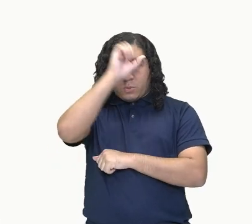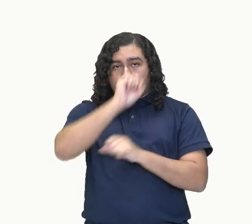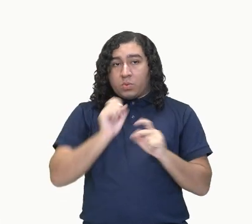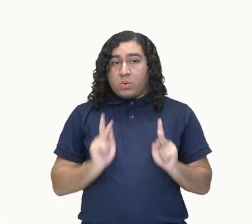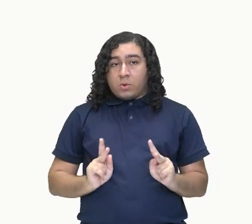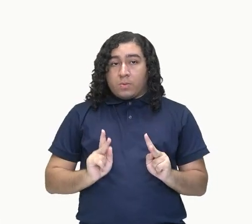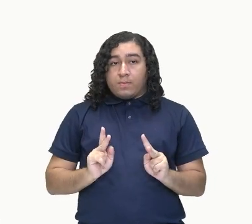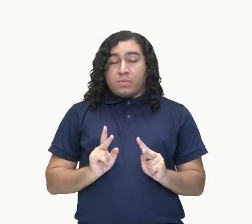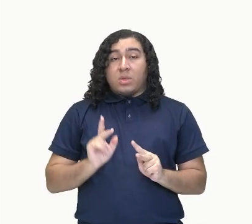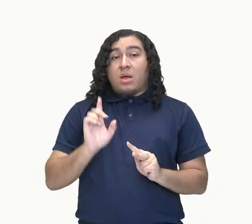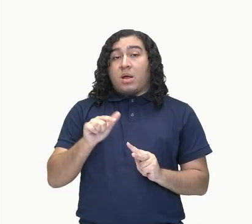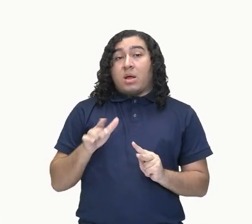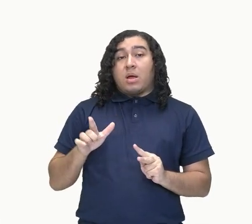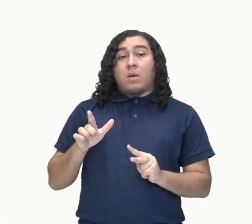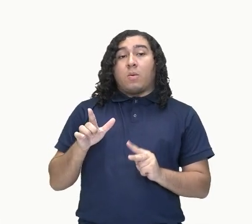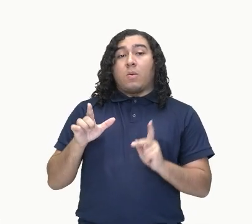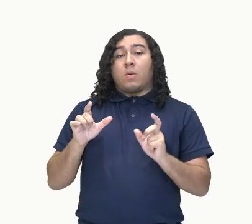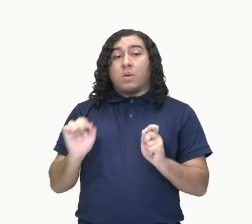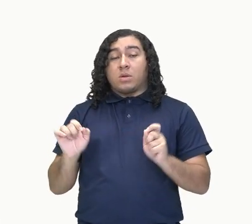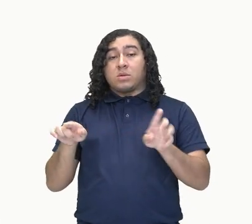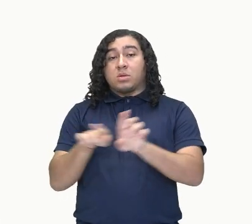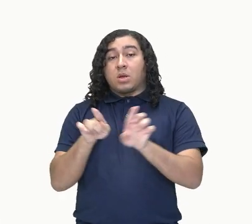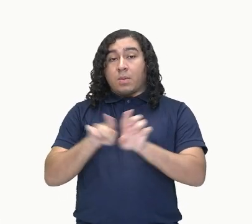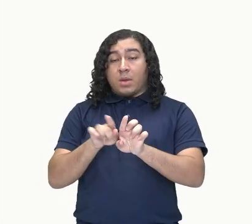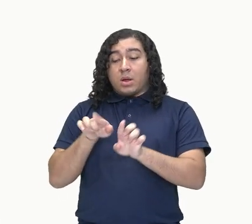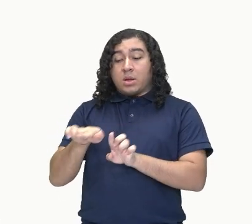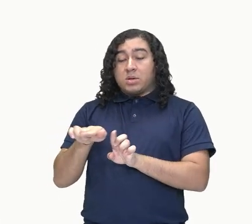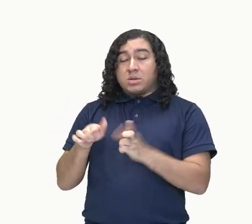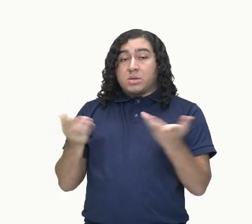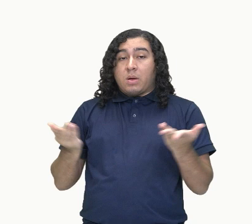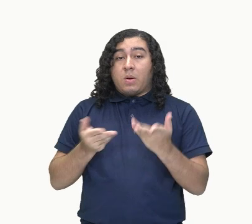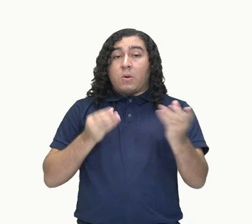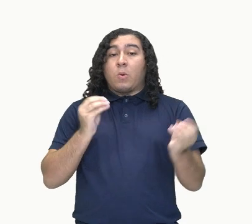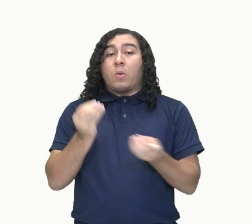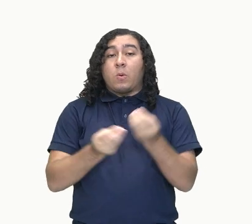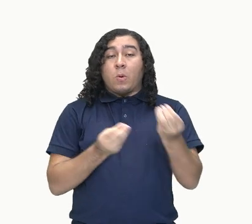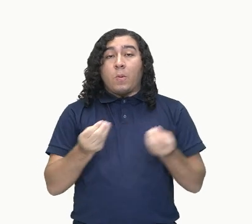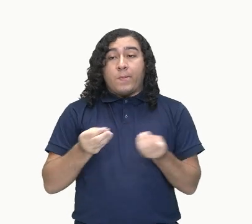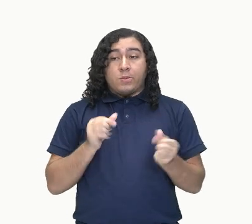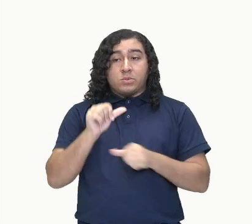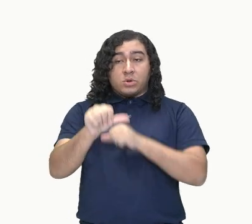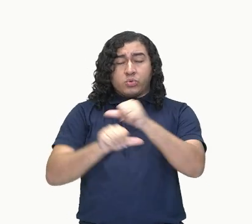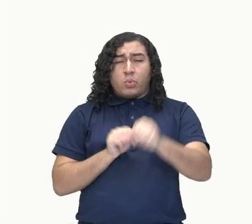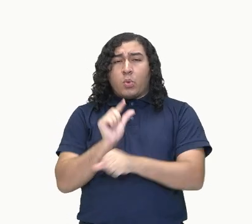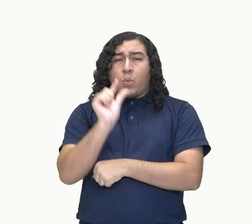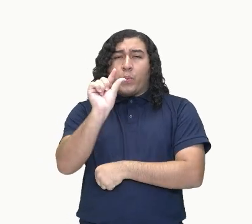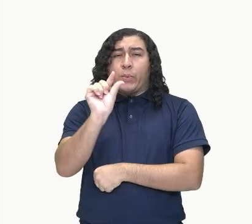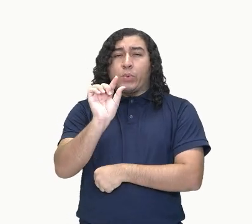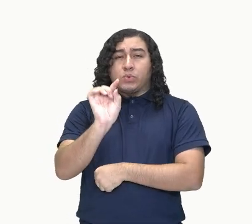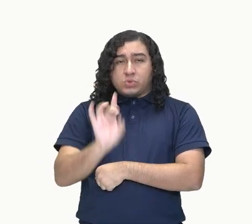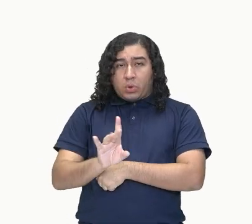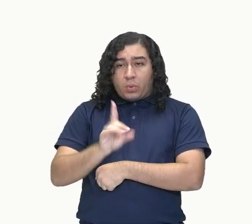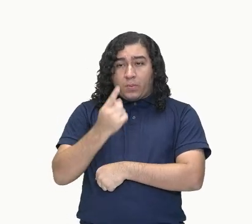Os short adjectives. Agora vai mudar um pouquinho.